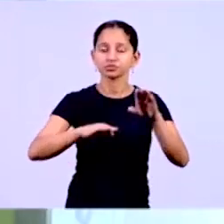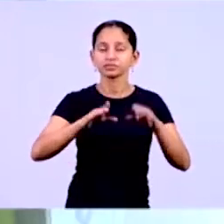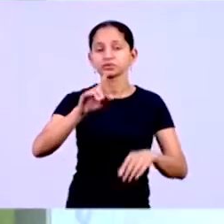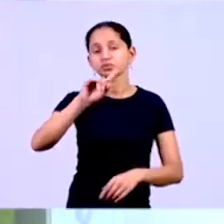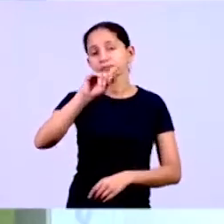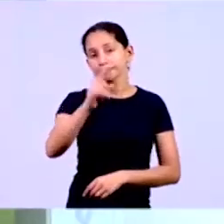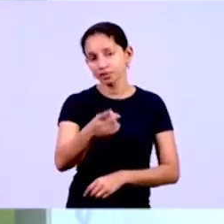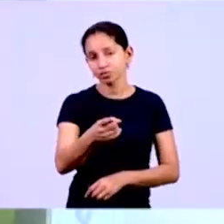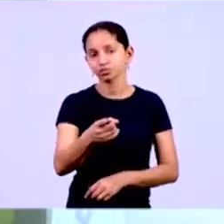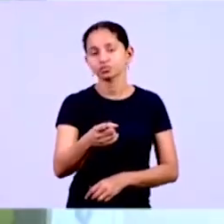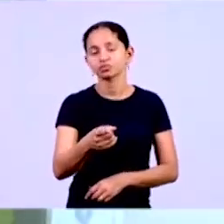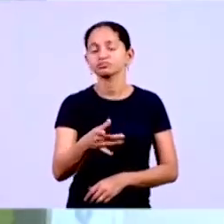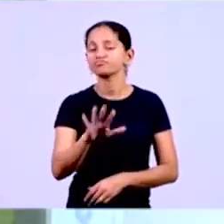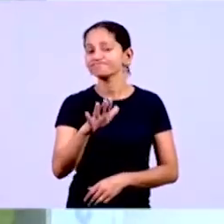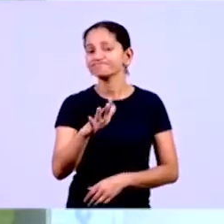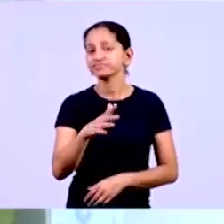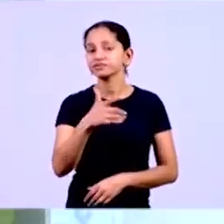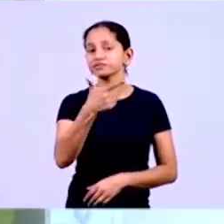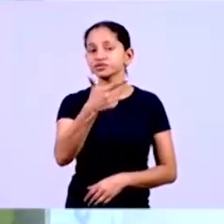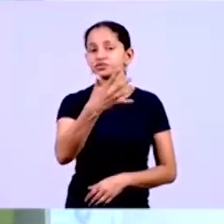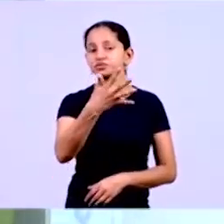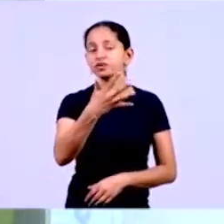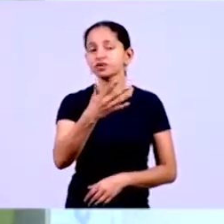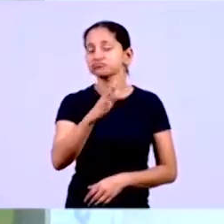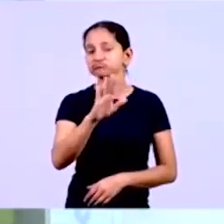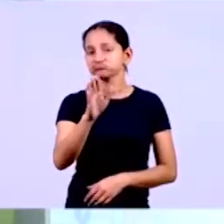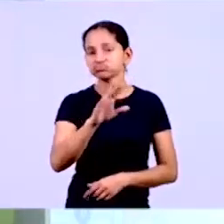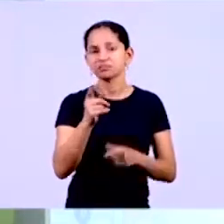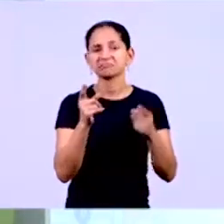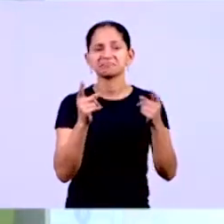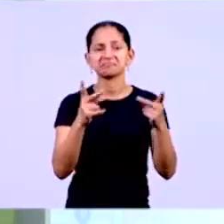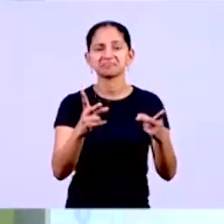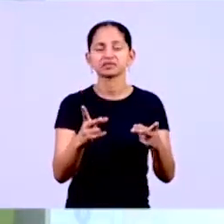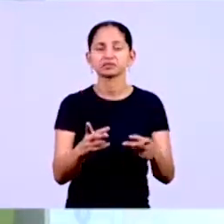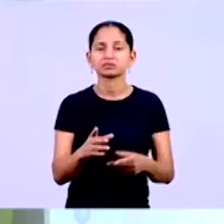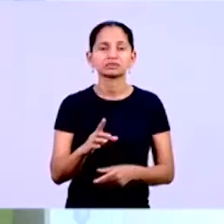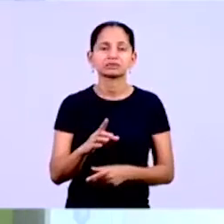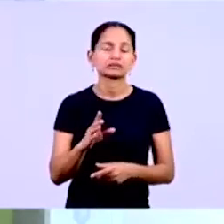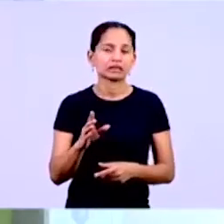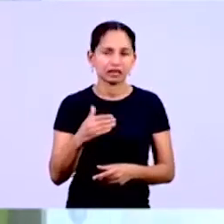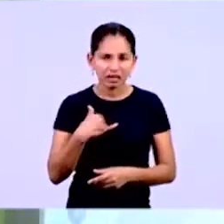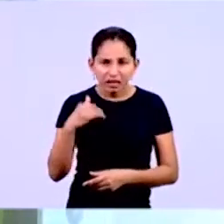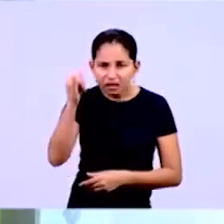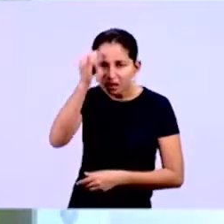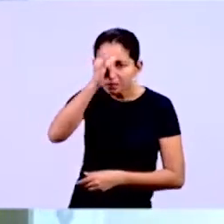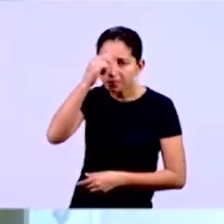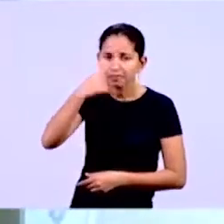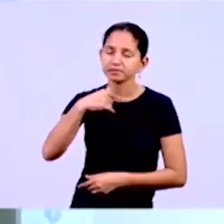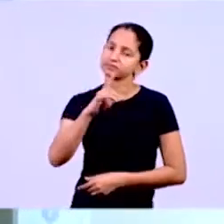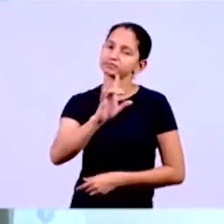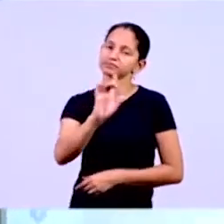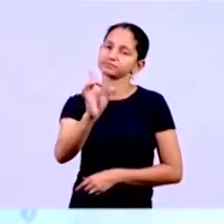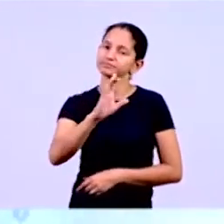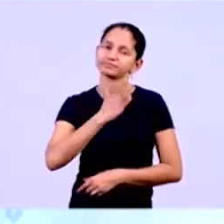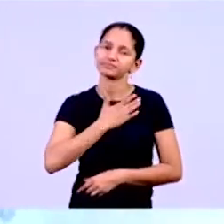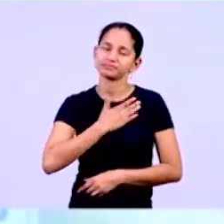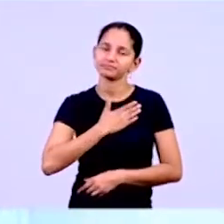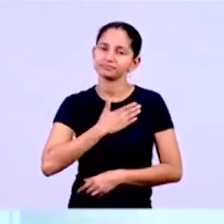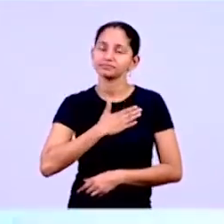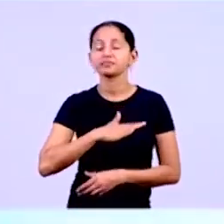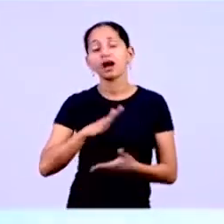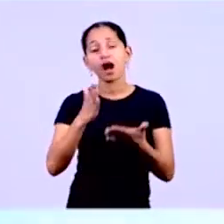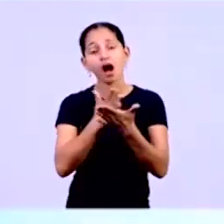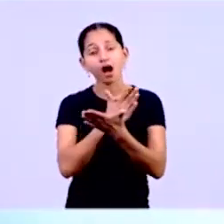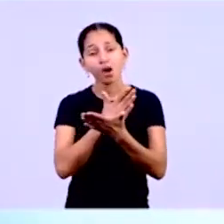definir a informação, a base 1024. Então não se preocupe, o vendedor ou o que você está comprando não está querendo te enganar, não. Né? É que em